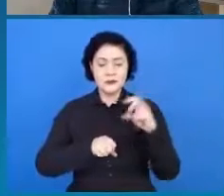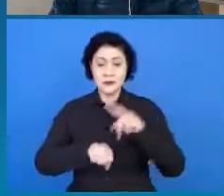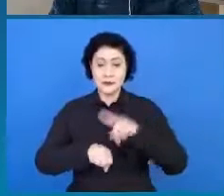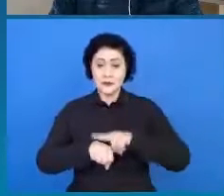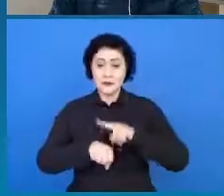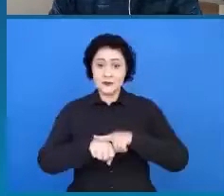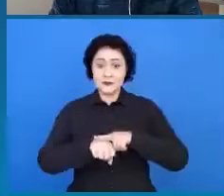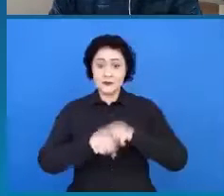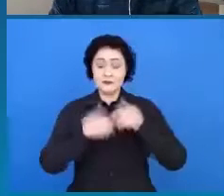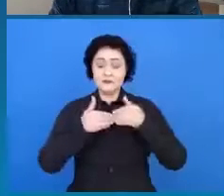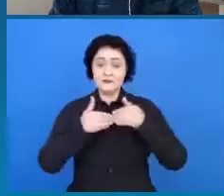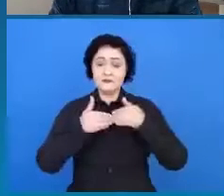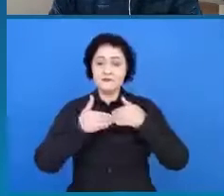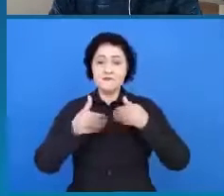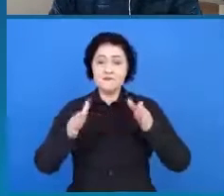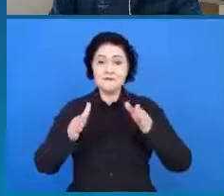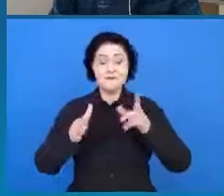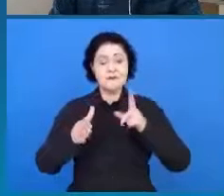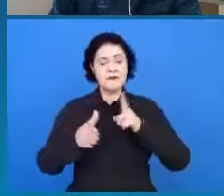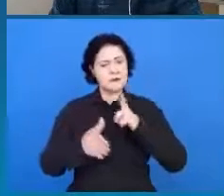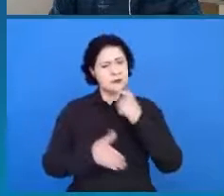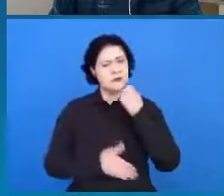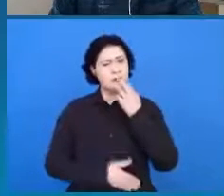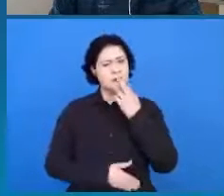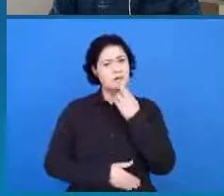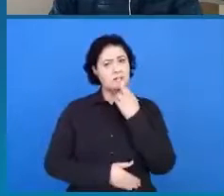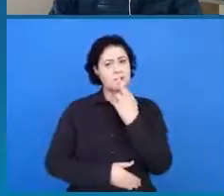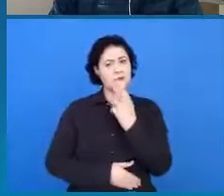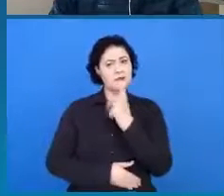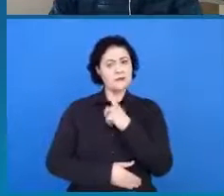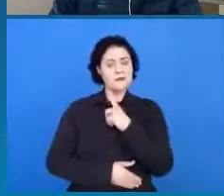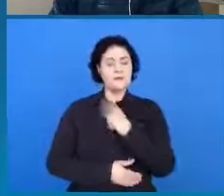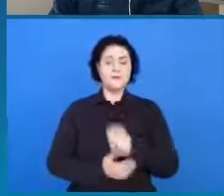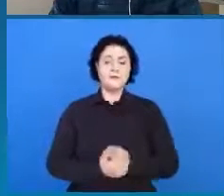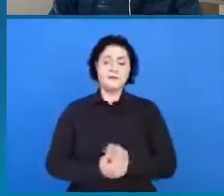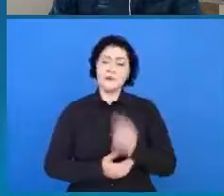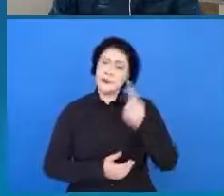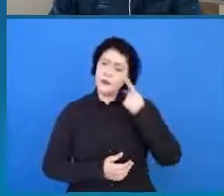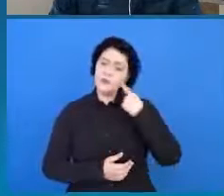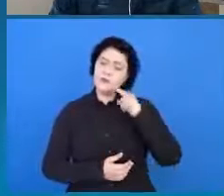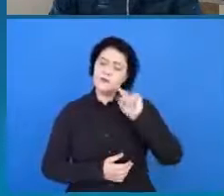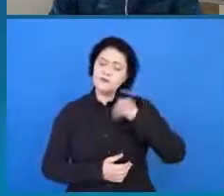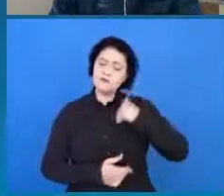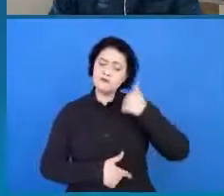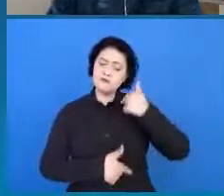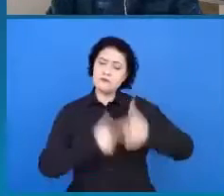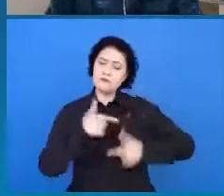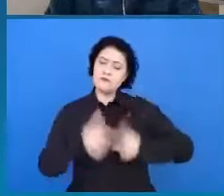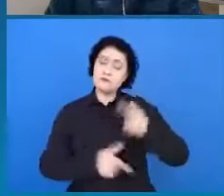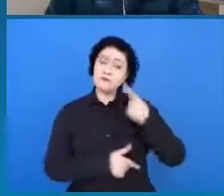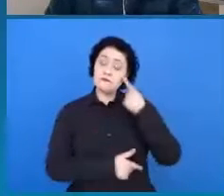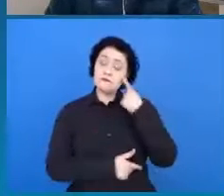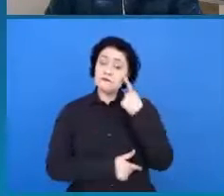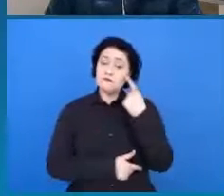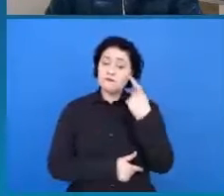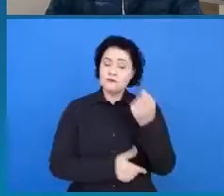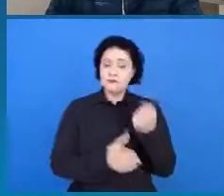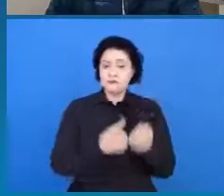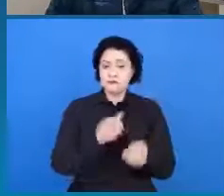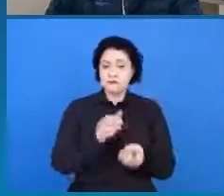e ele tinha um bom resultado um dia eu no meu trabalho surgiu a ideia